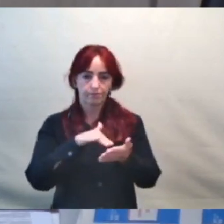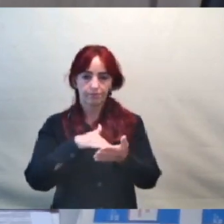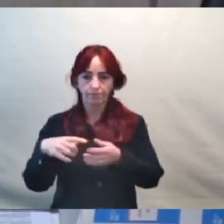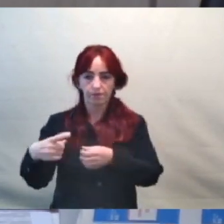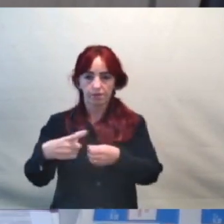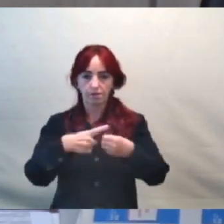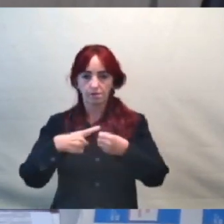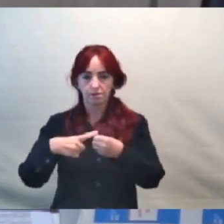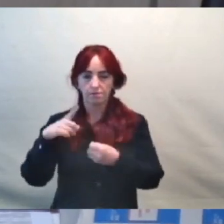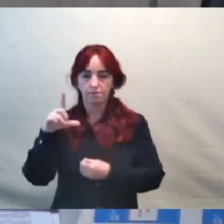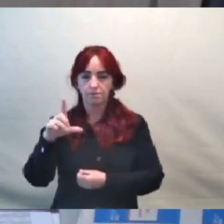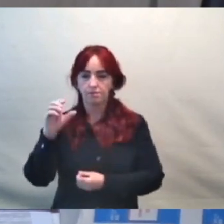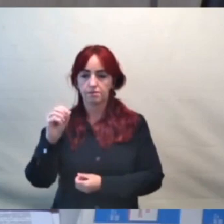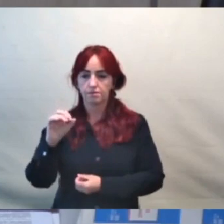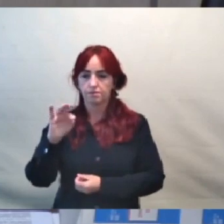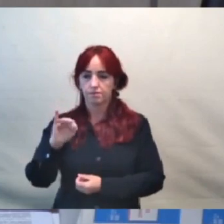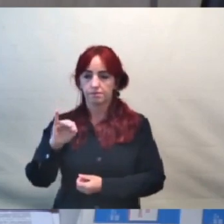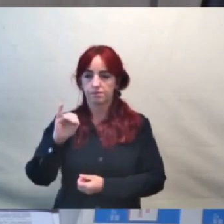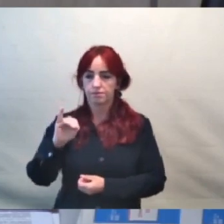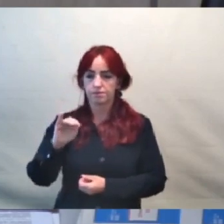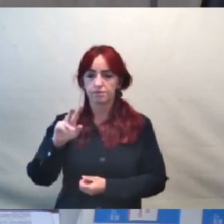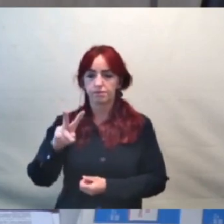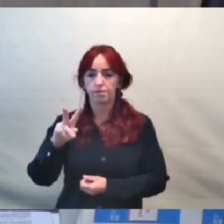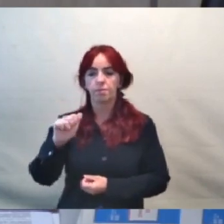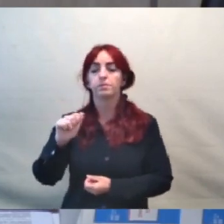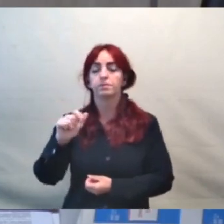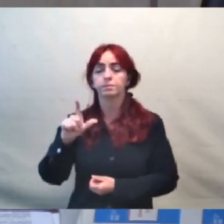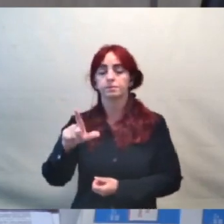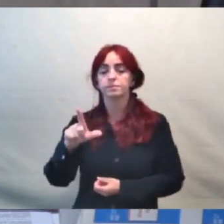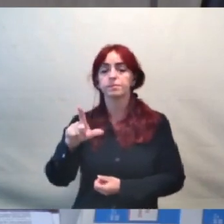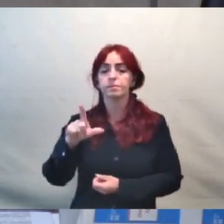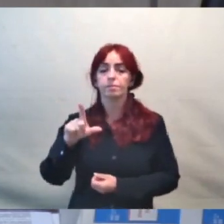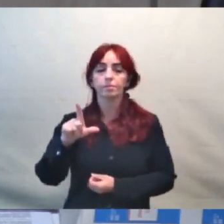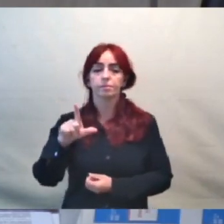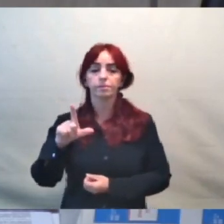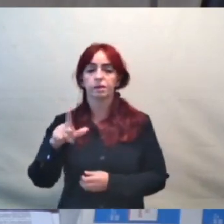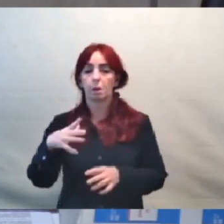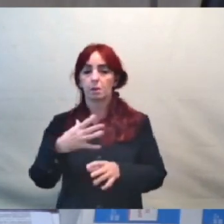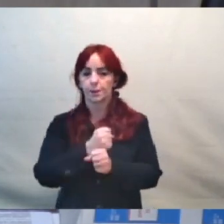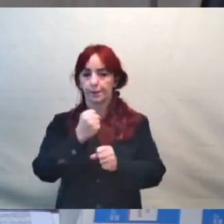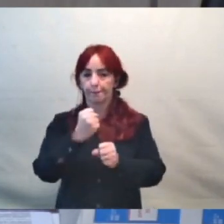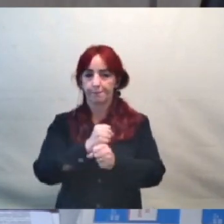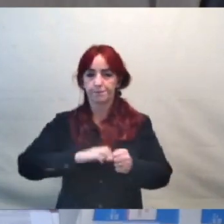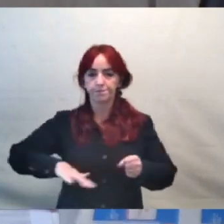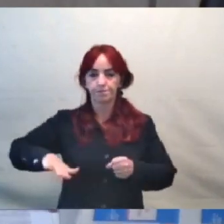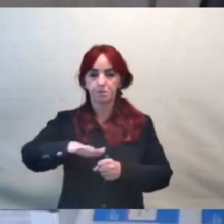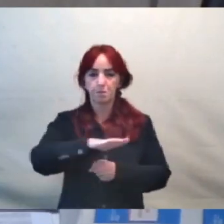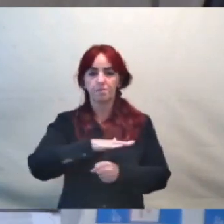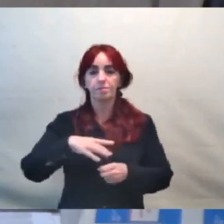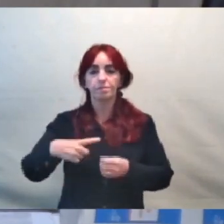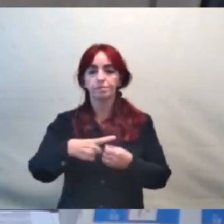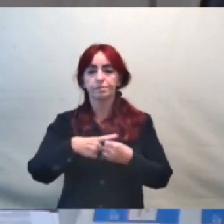Norival de Souza, da Contadoria Geral do Município.